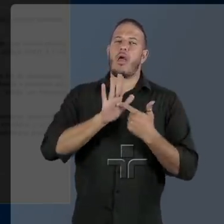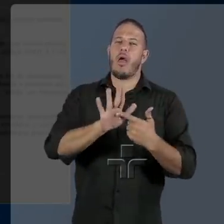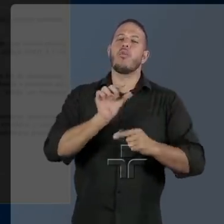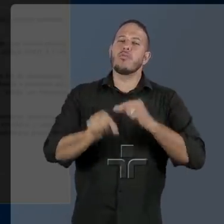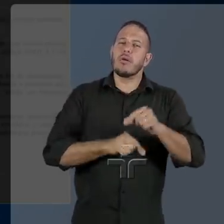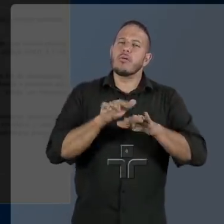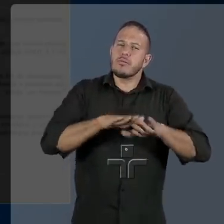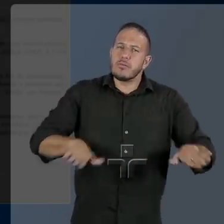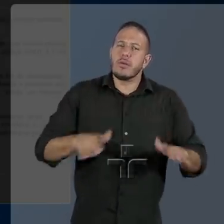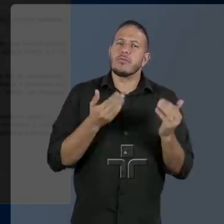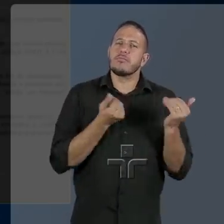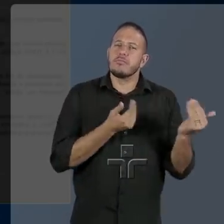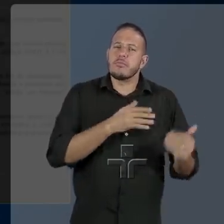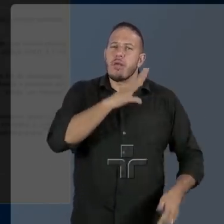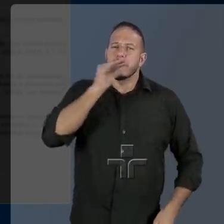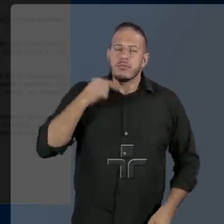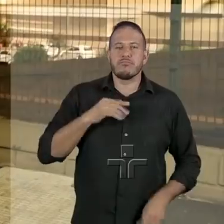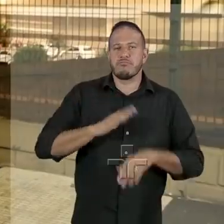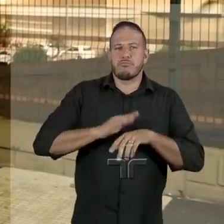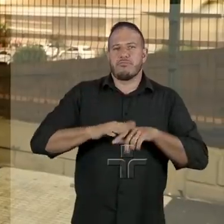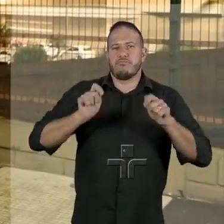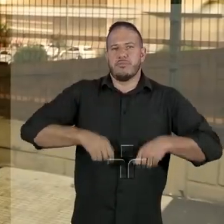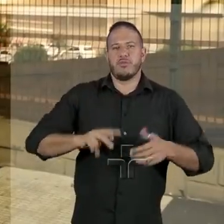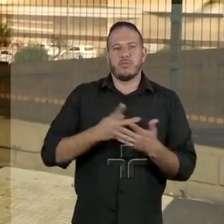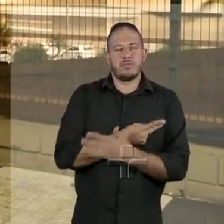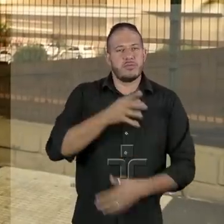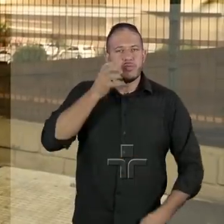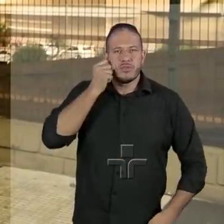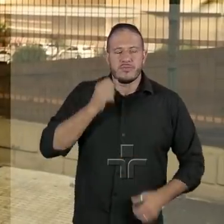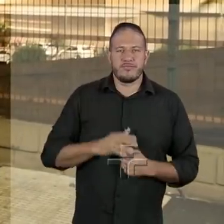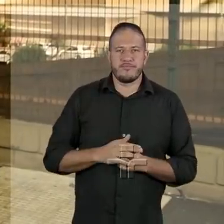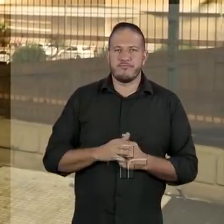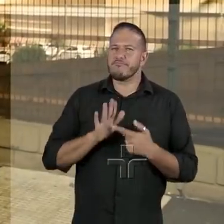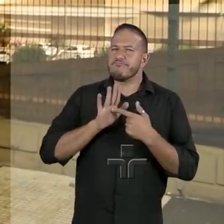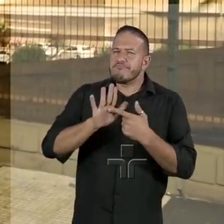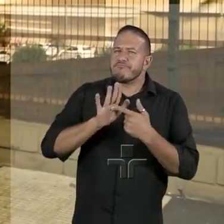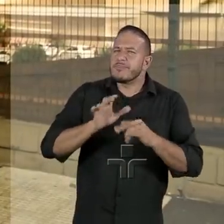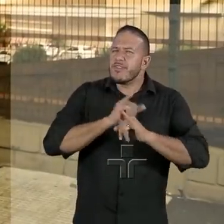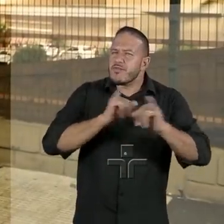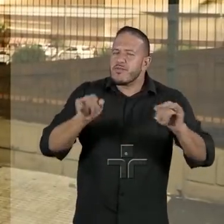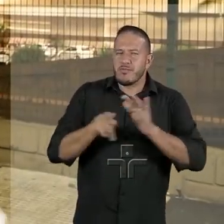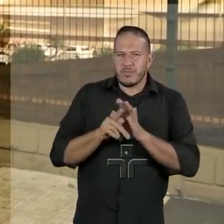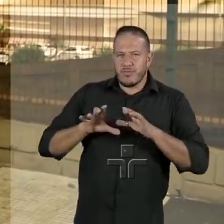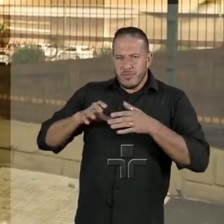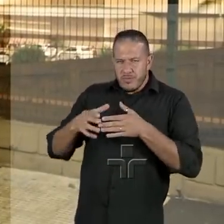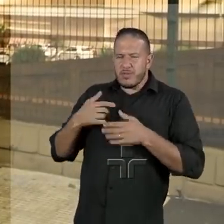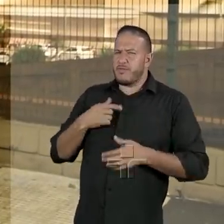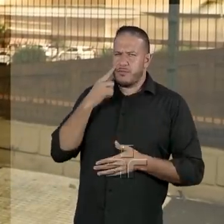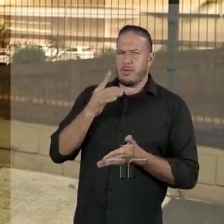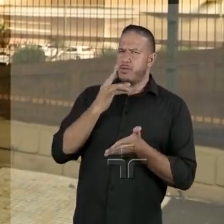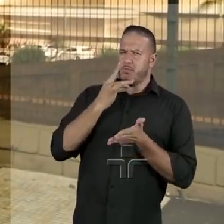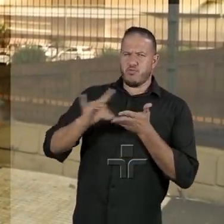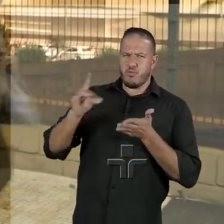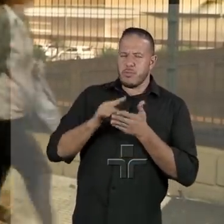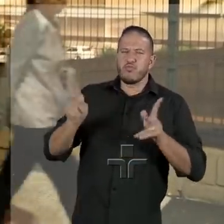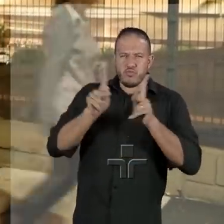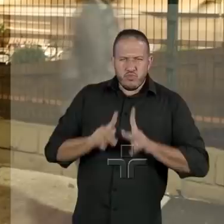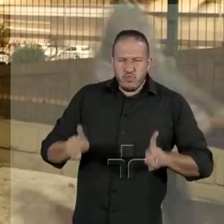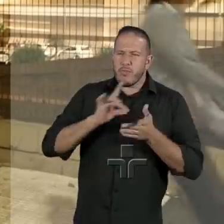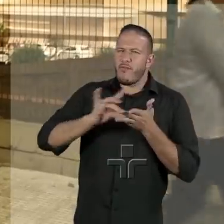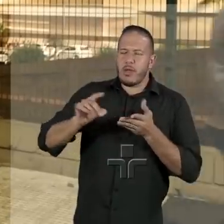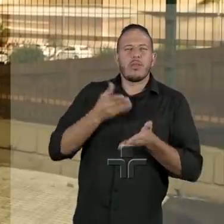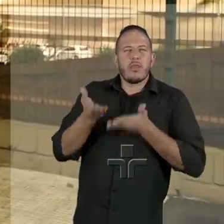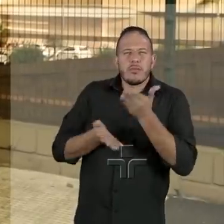crianças e jovens aptos para adoção. Em nota, a assessoria do shopping diz que repudia o ato de tratar como